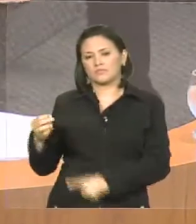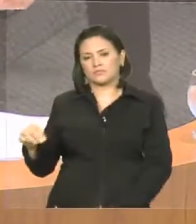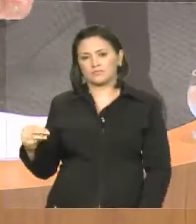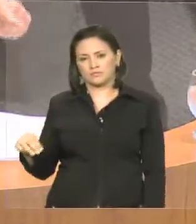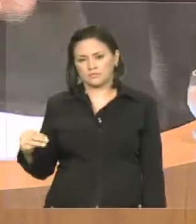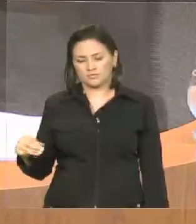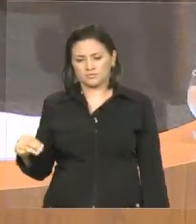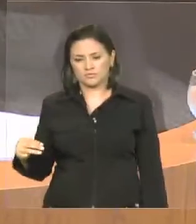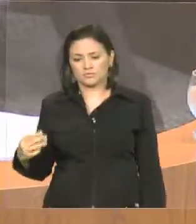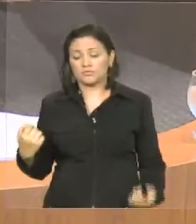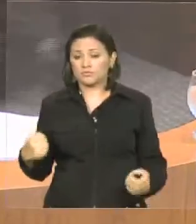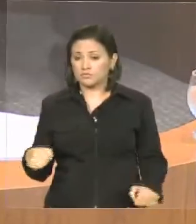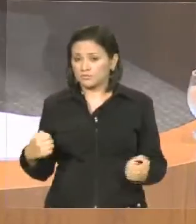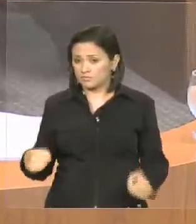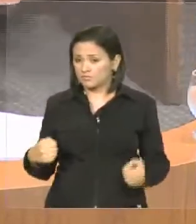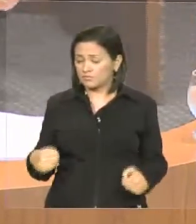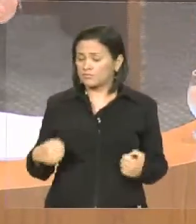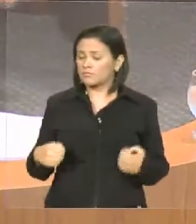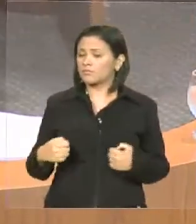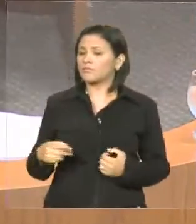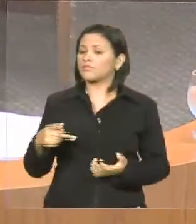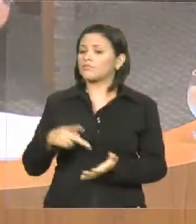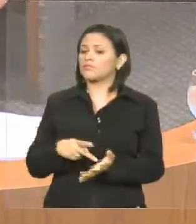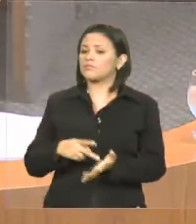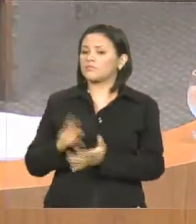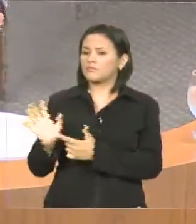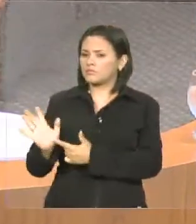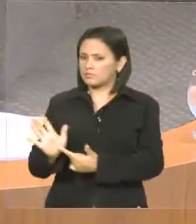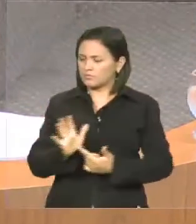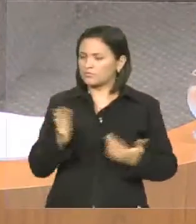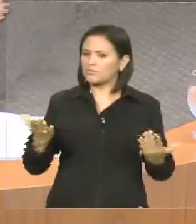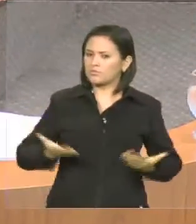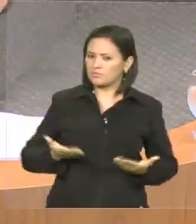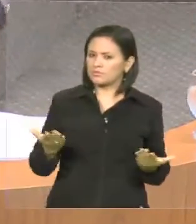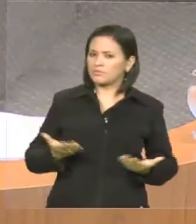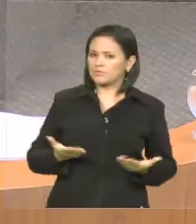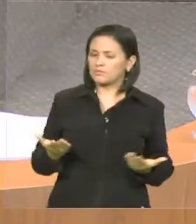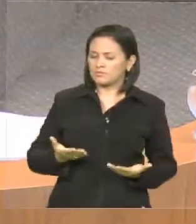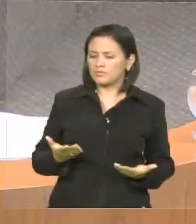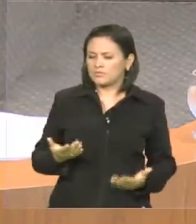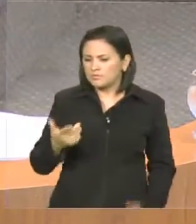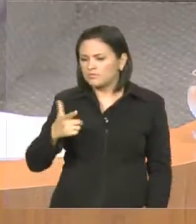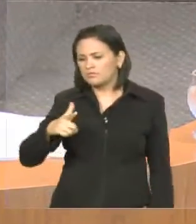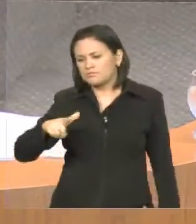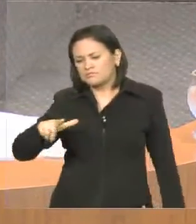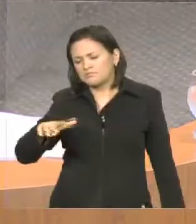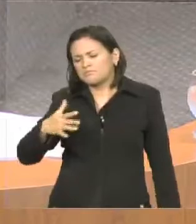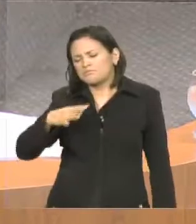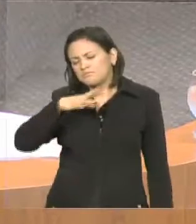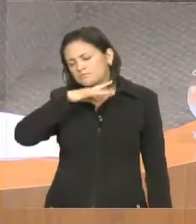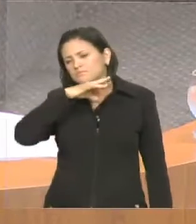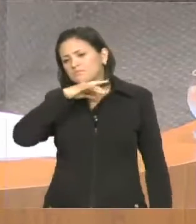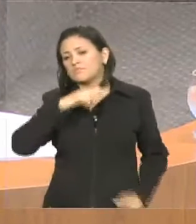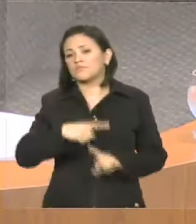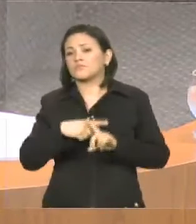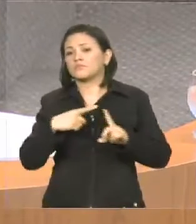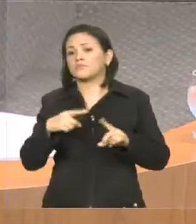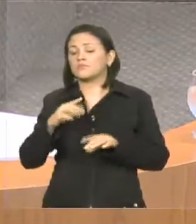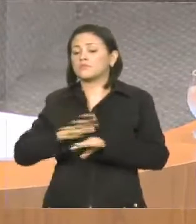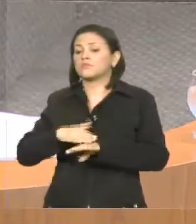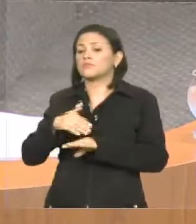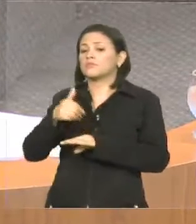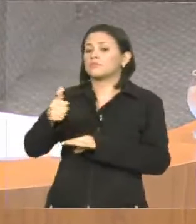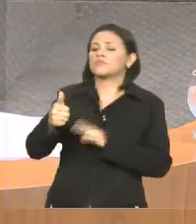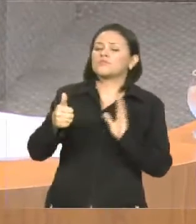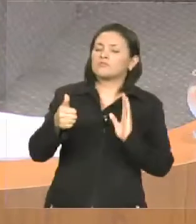ser trabalhados. Mas até esses indicadores, que eram muito ruins, continuam ruins, melhoraram significativamente, e isso é